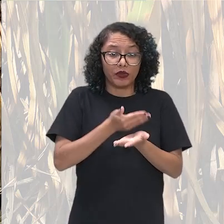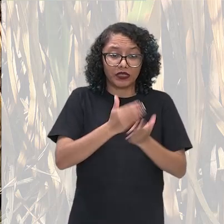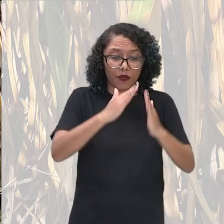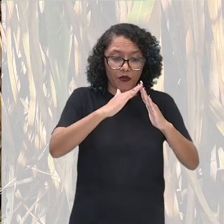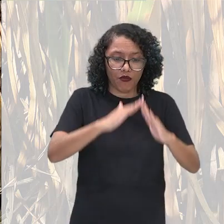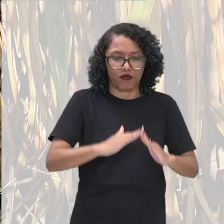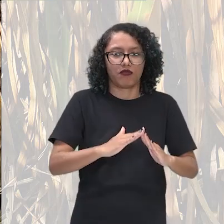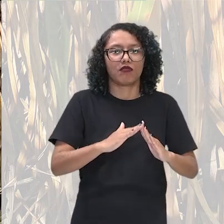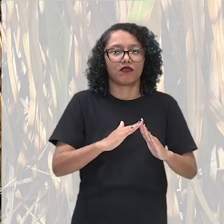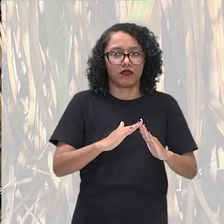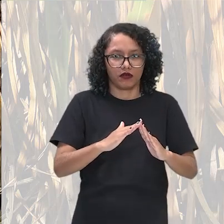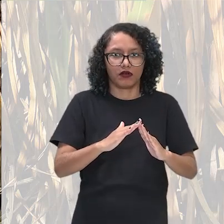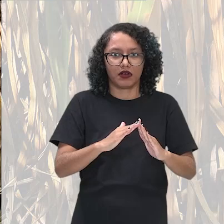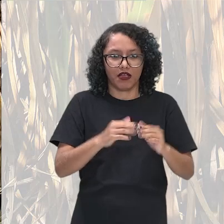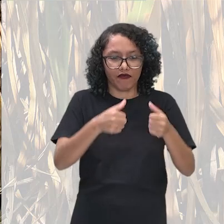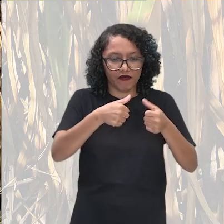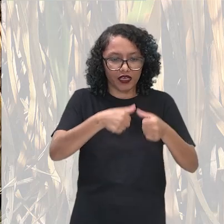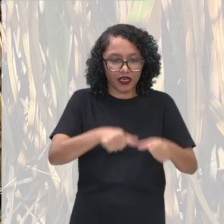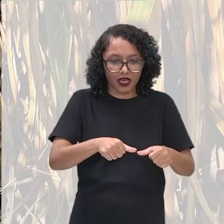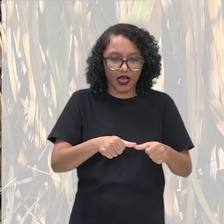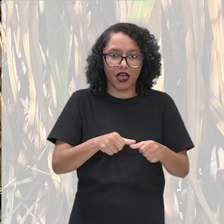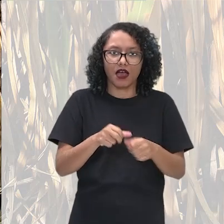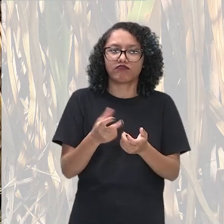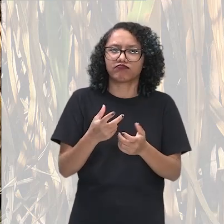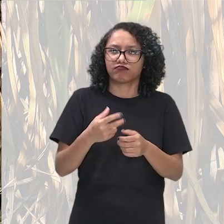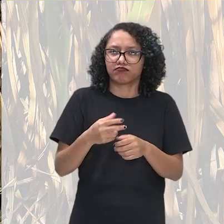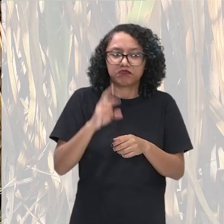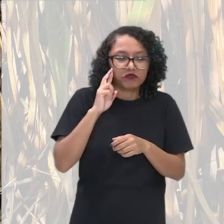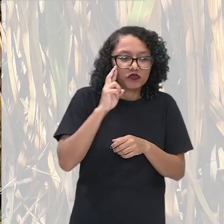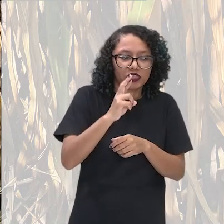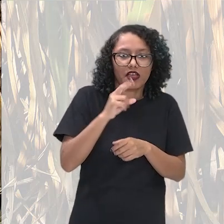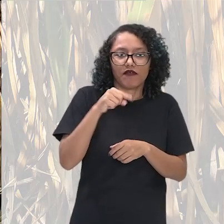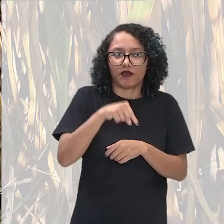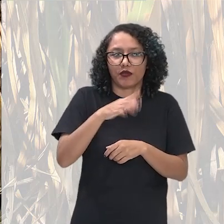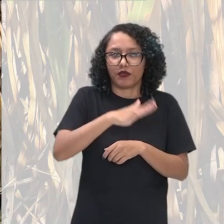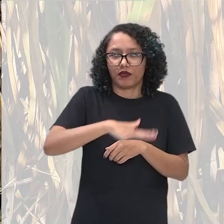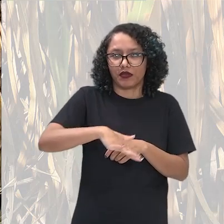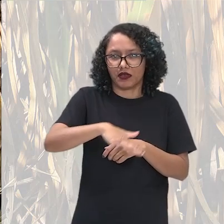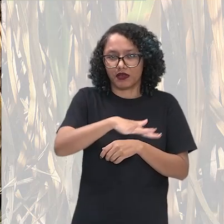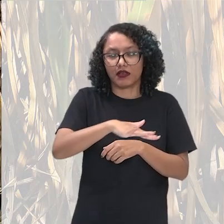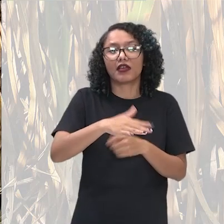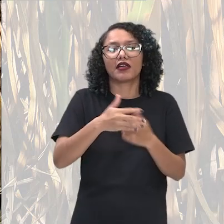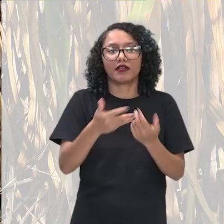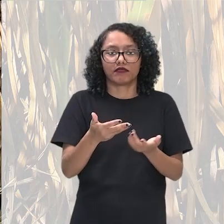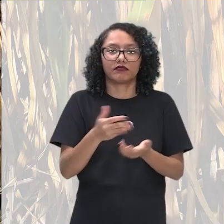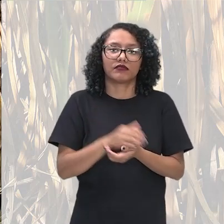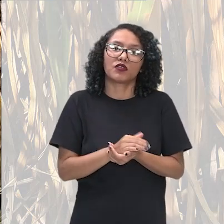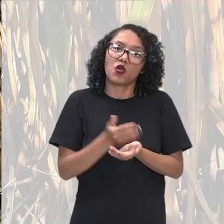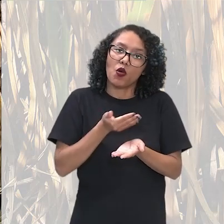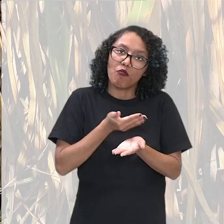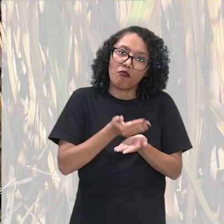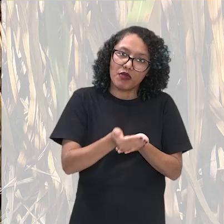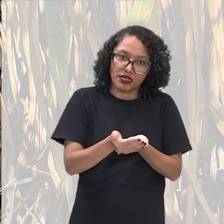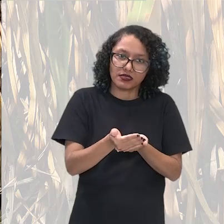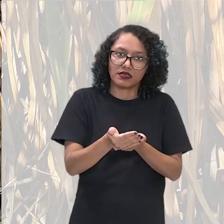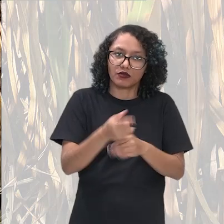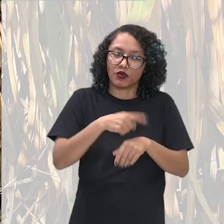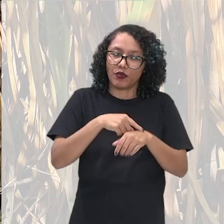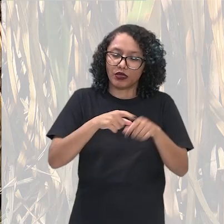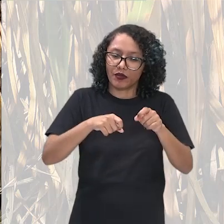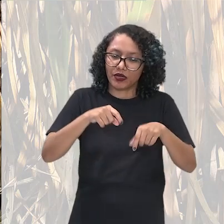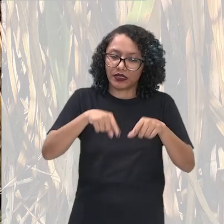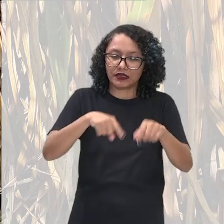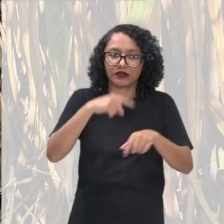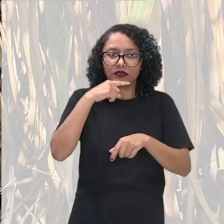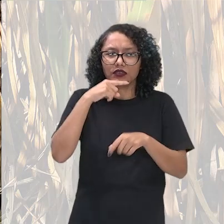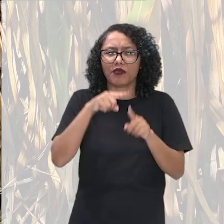naquela região, começaram a tomar posse. E é isso que vai acontecer nesse momento com a introdução da cana-de-açúcar. Mas por